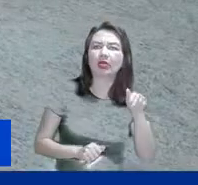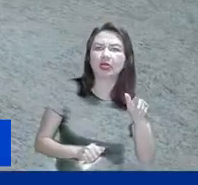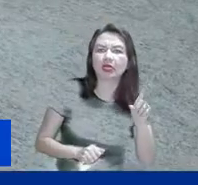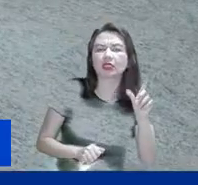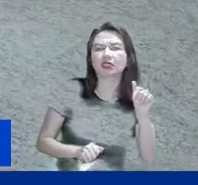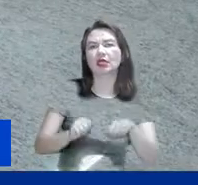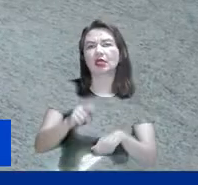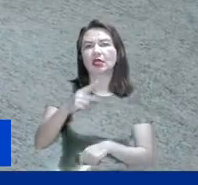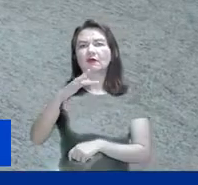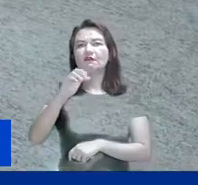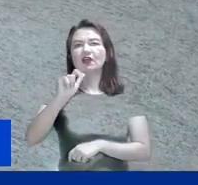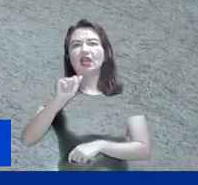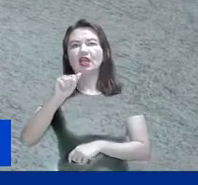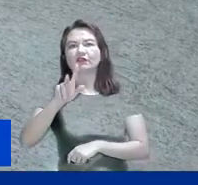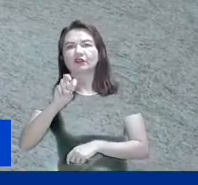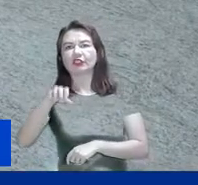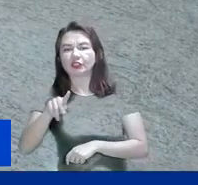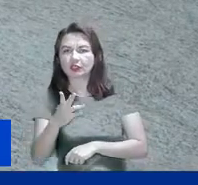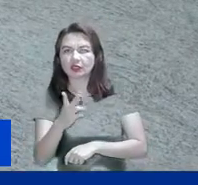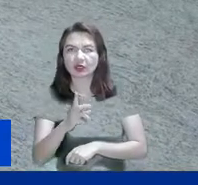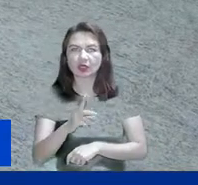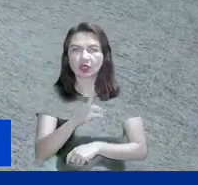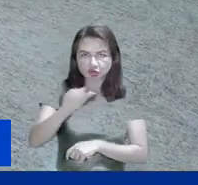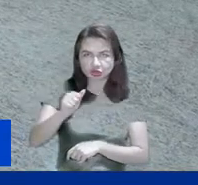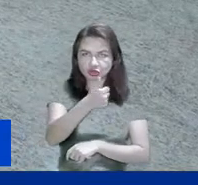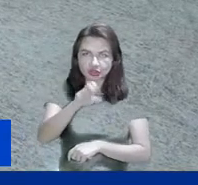A agenda está boa para Vossas Excelências?